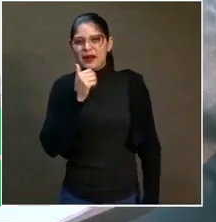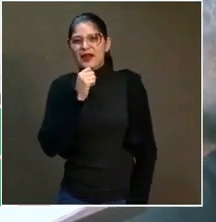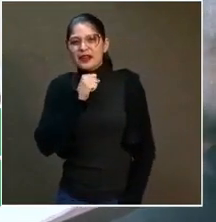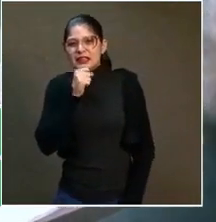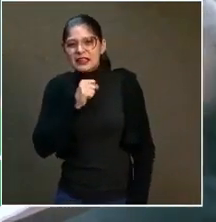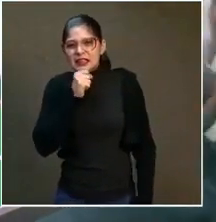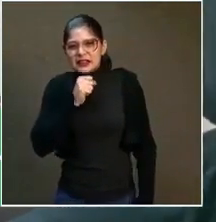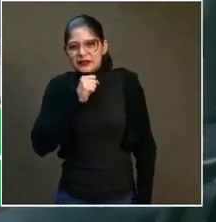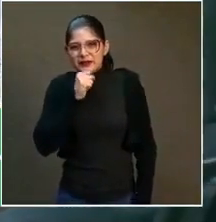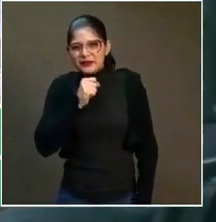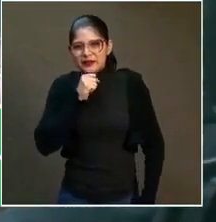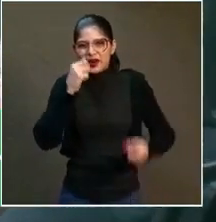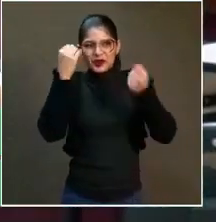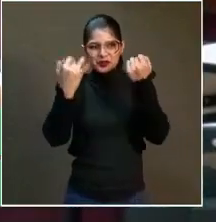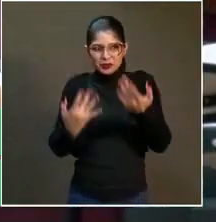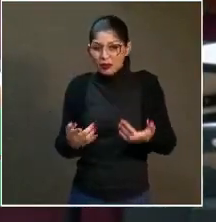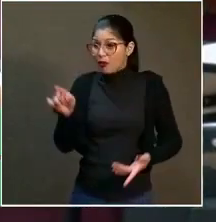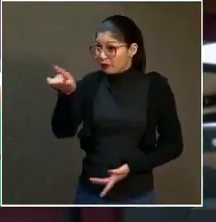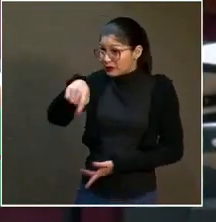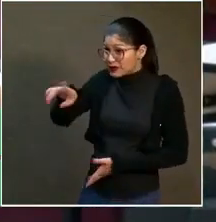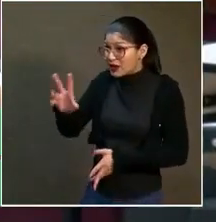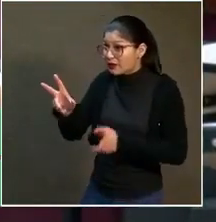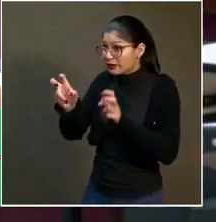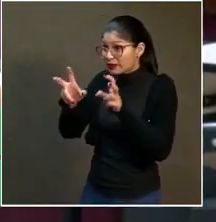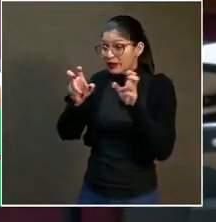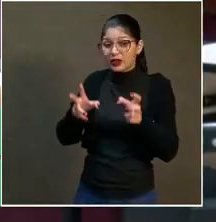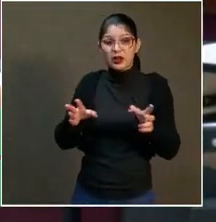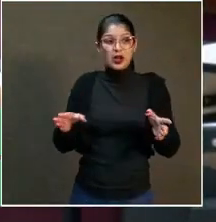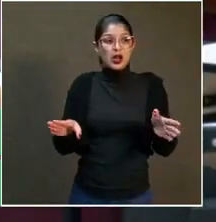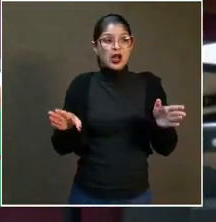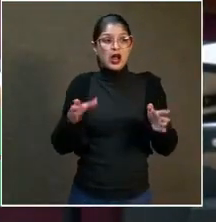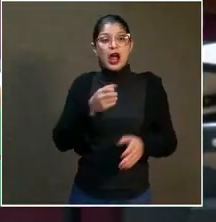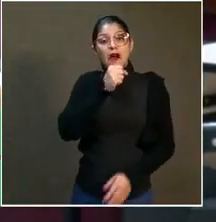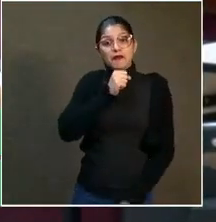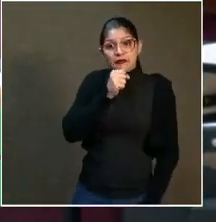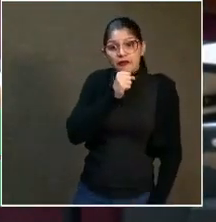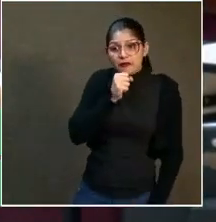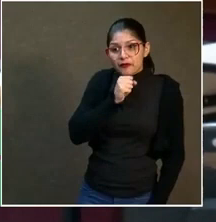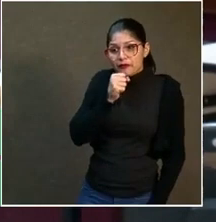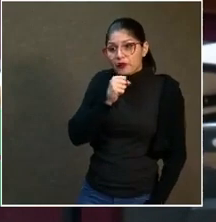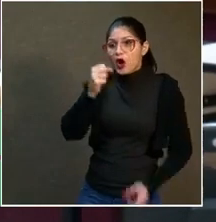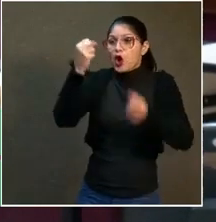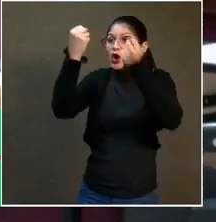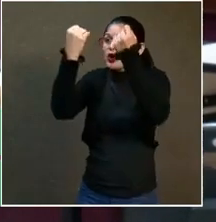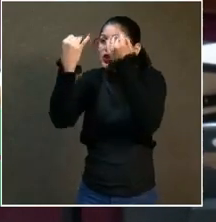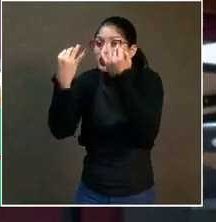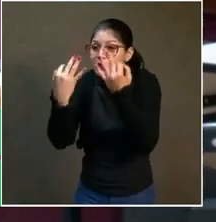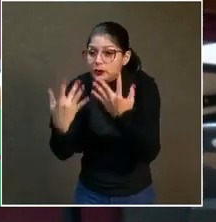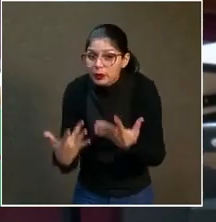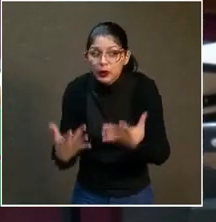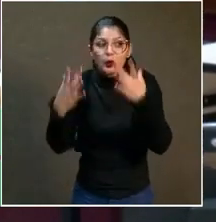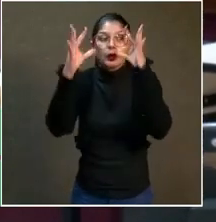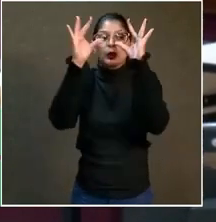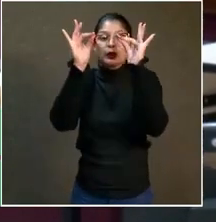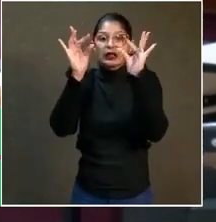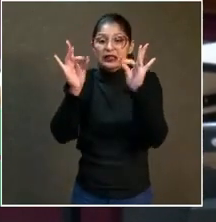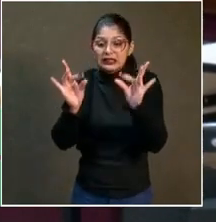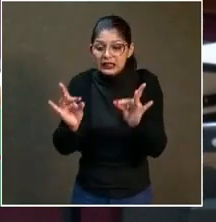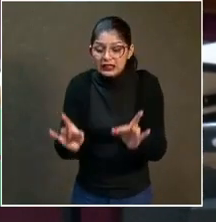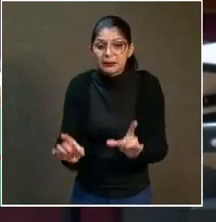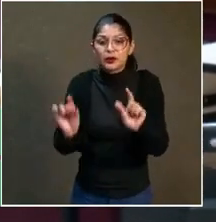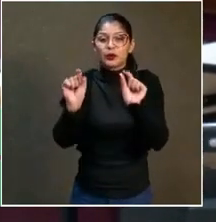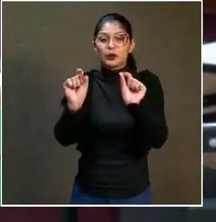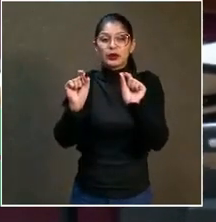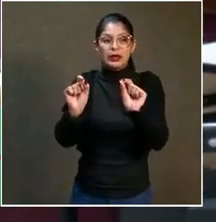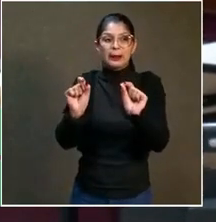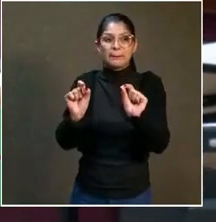em juízo, frente a vossas excelências. A avó chegou aqui e deixou muito claro que, quando